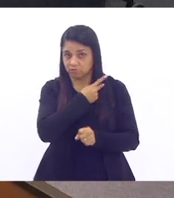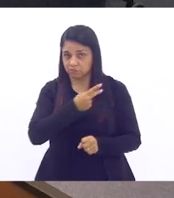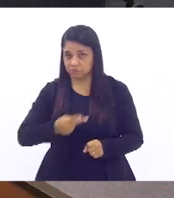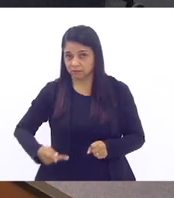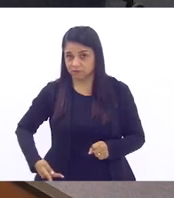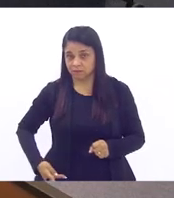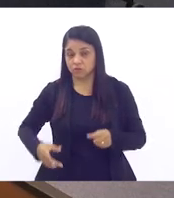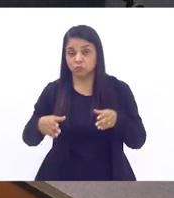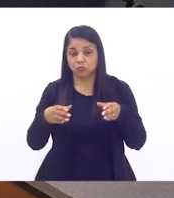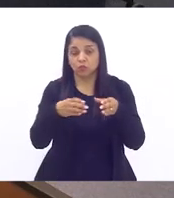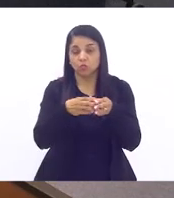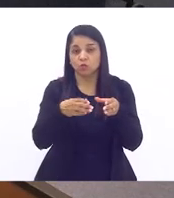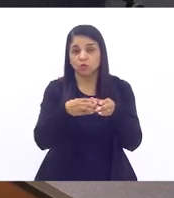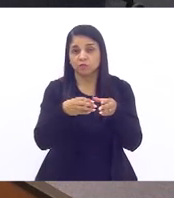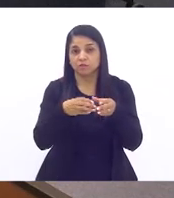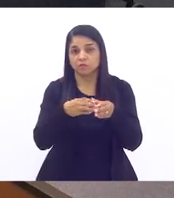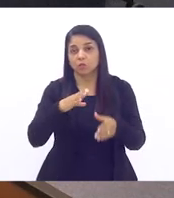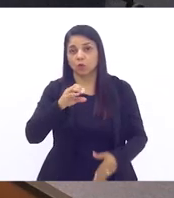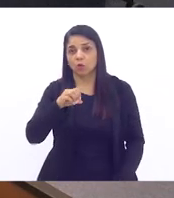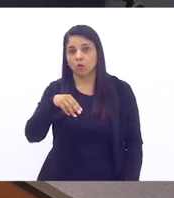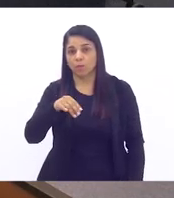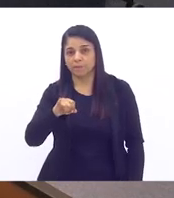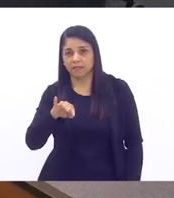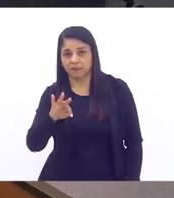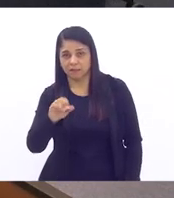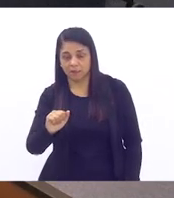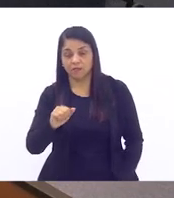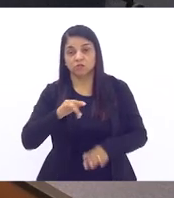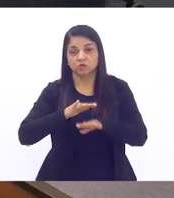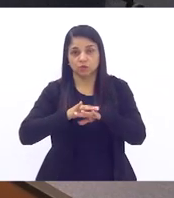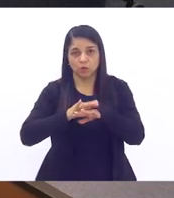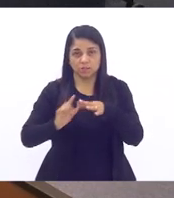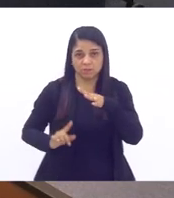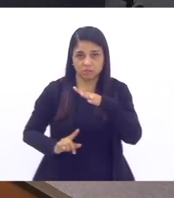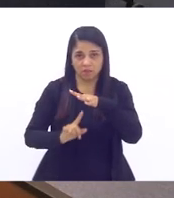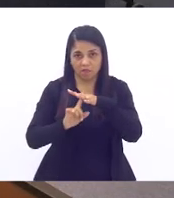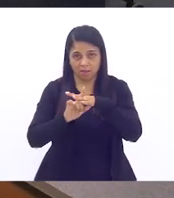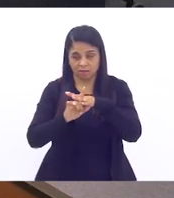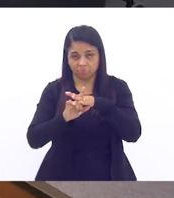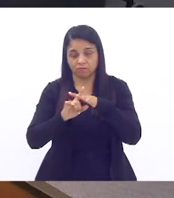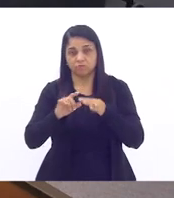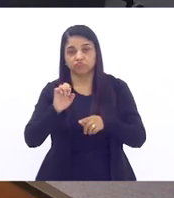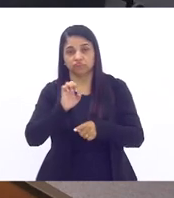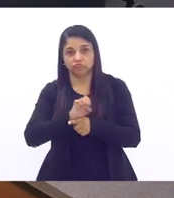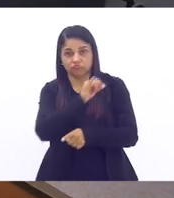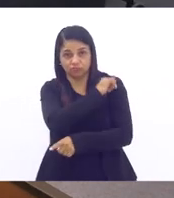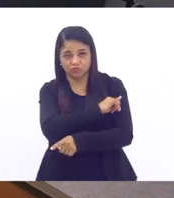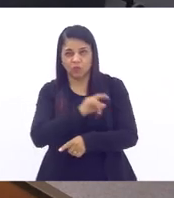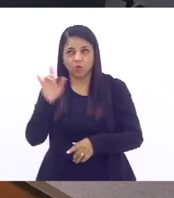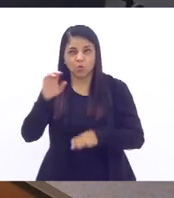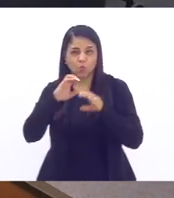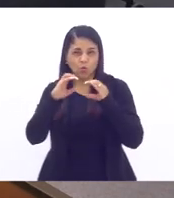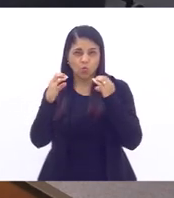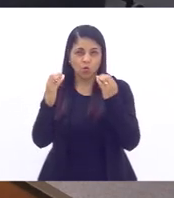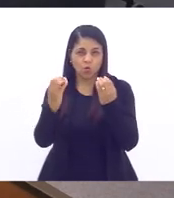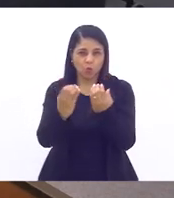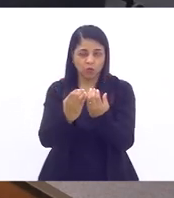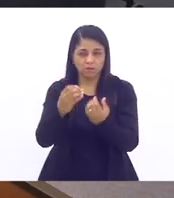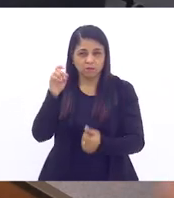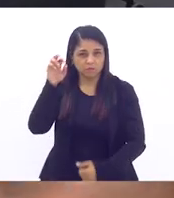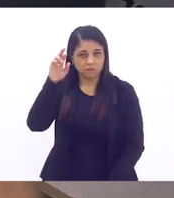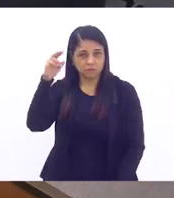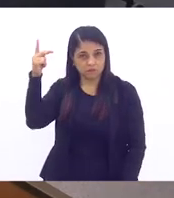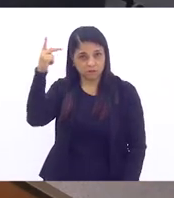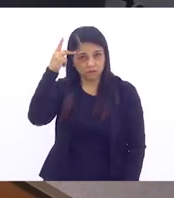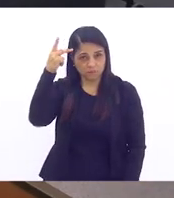doenças raras do Estado do Rio de Janeiro eu tive um congresso em São Paulo e eu